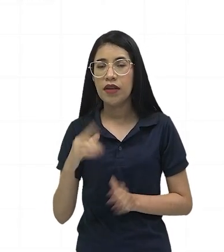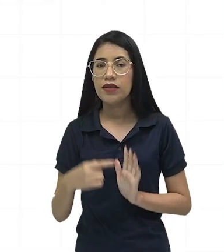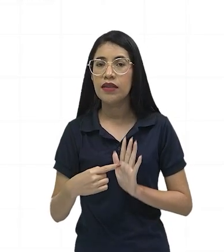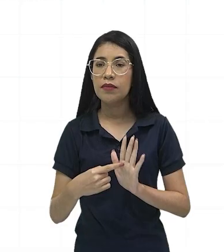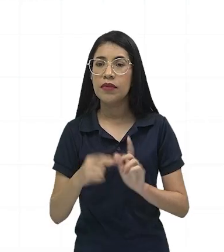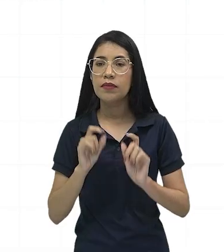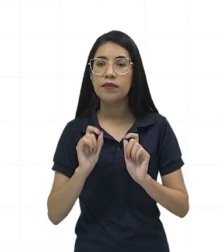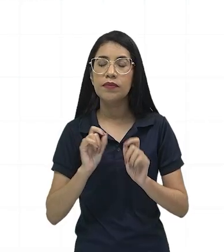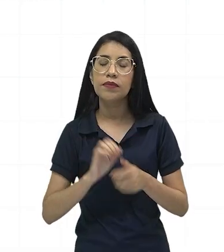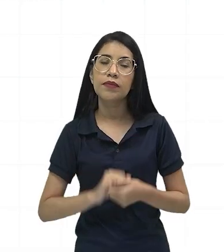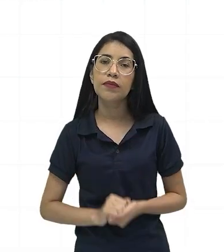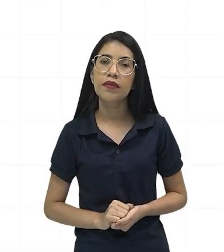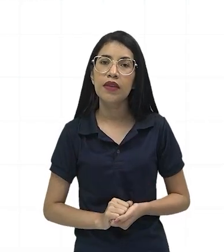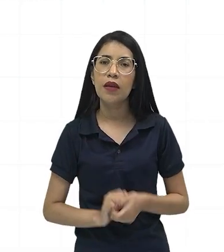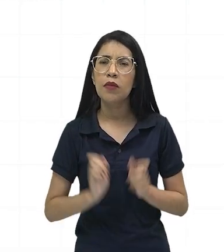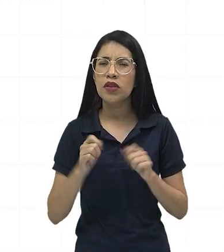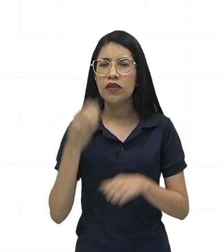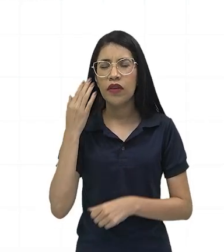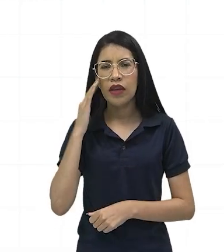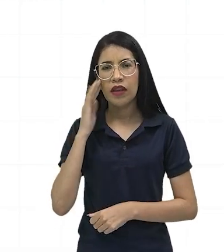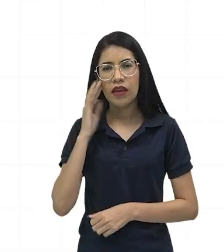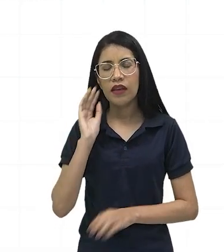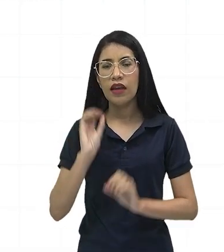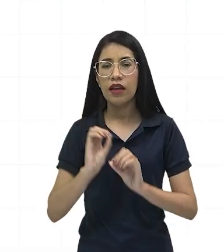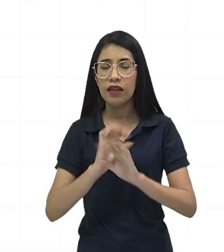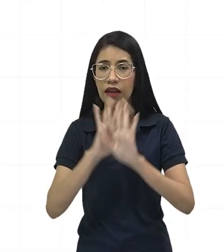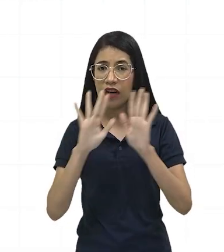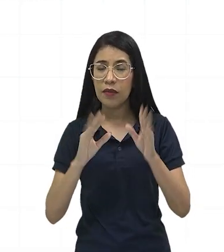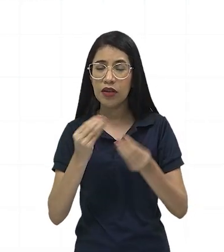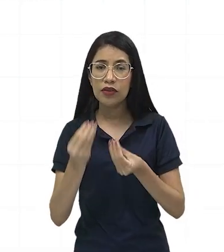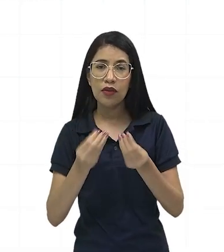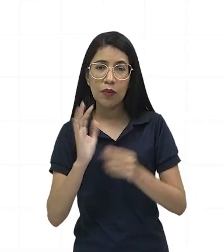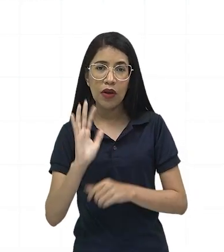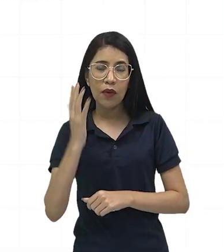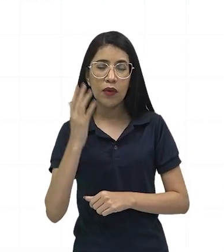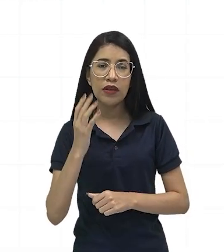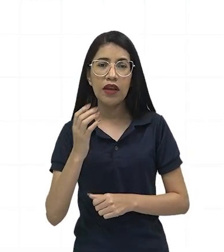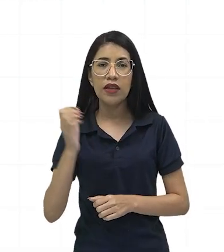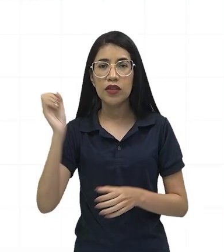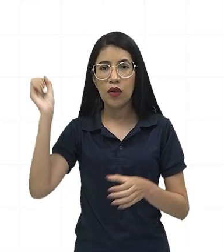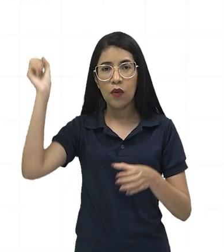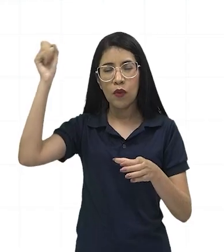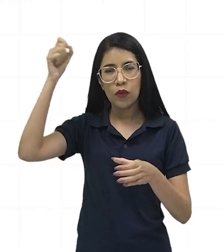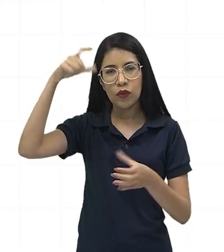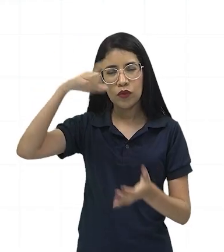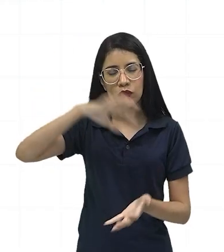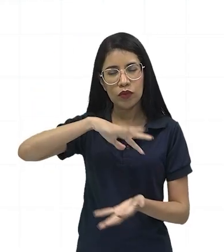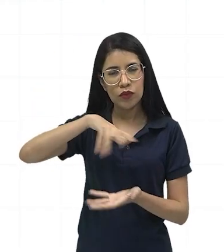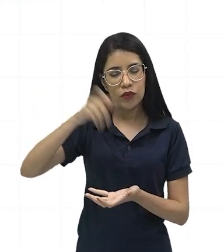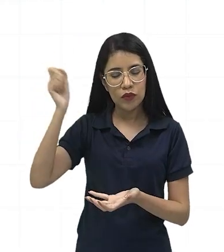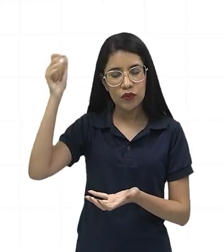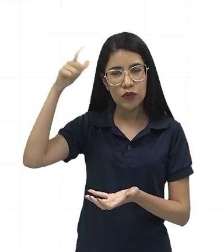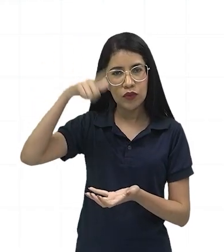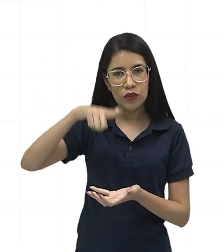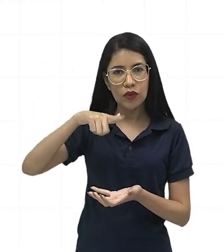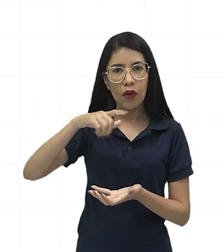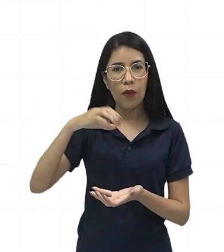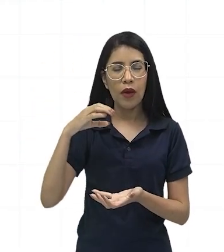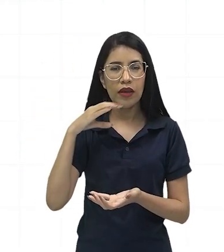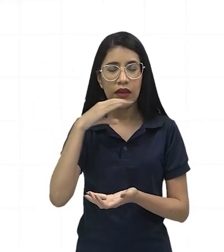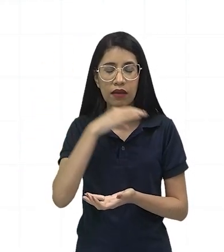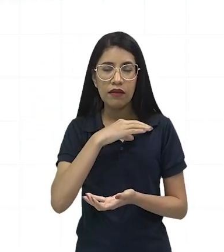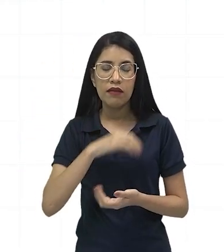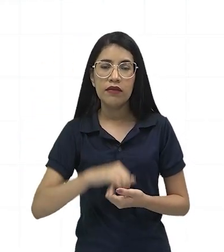vai fazer com que a gente entenda bem esse fenômeno que é o efeito estufa, tá? Então, o efeito estufa